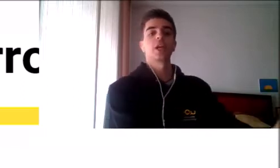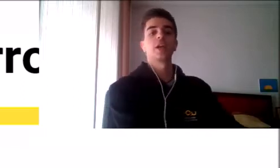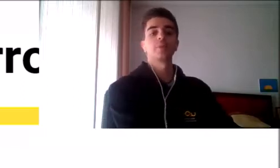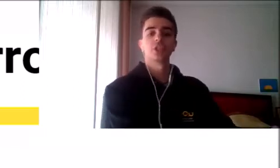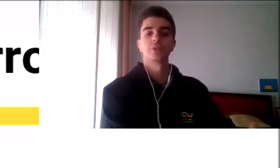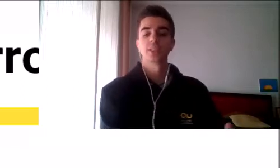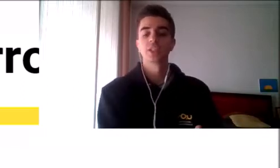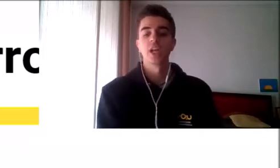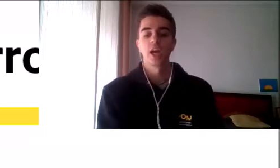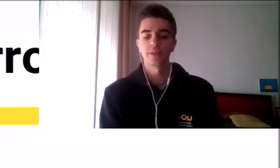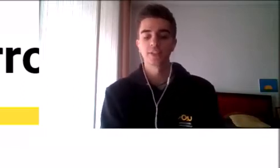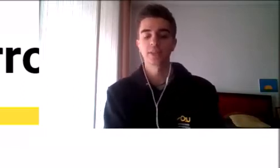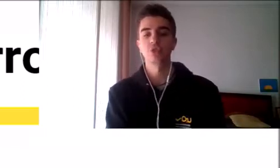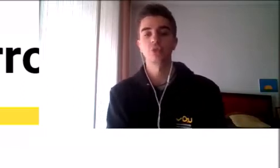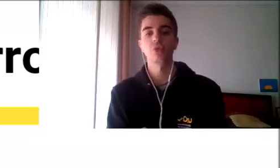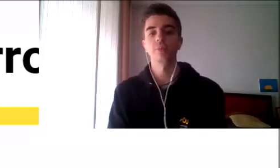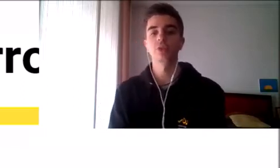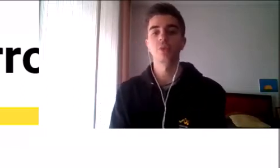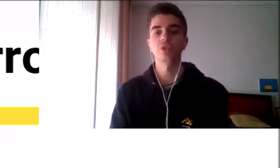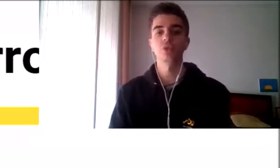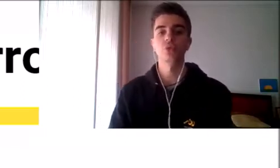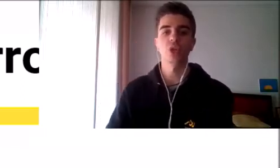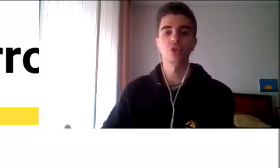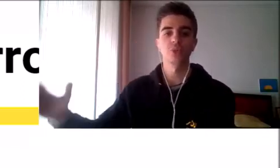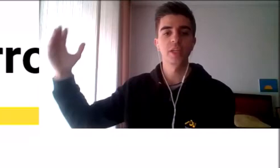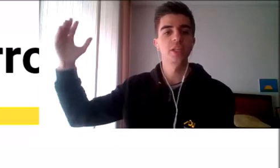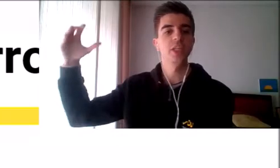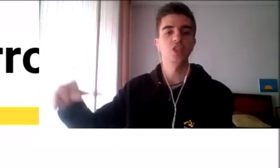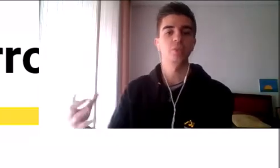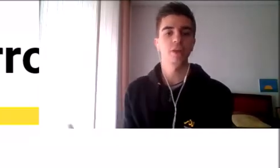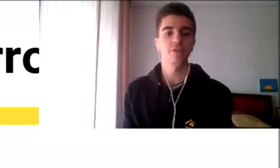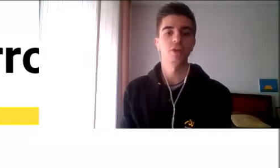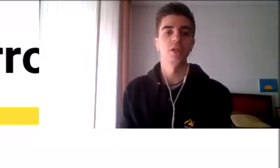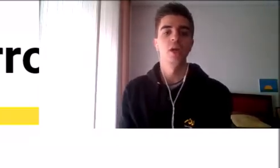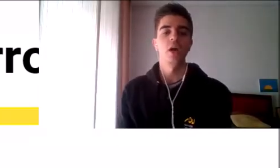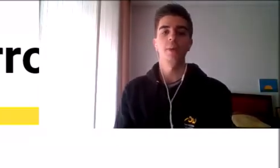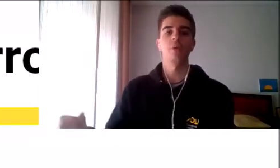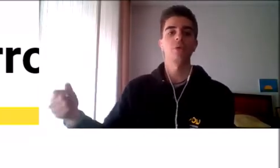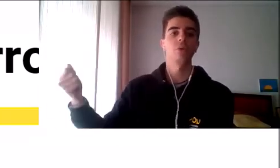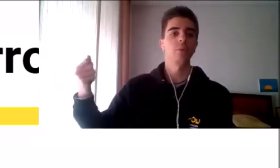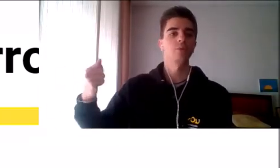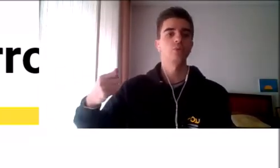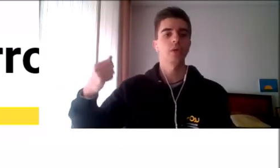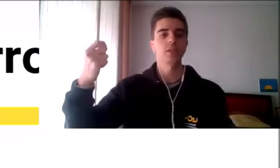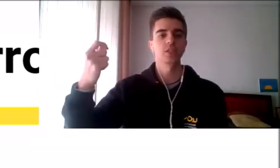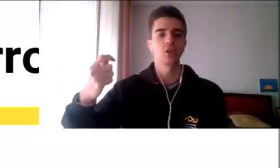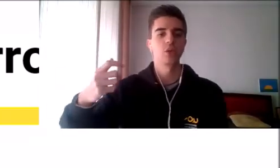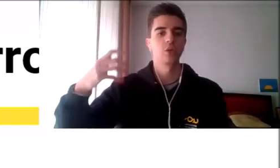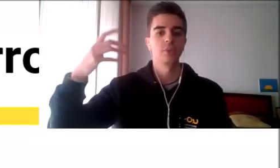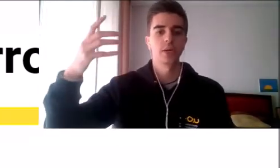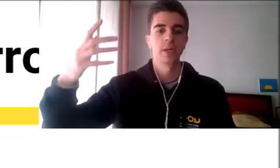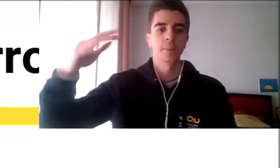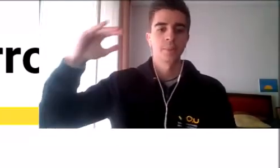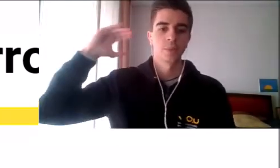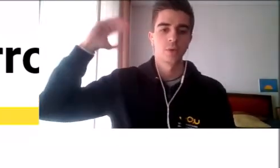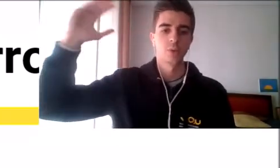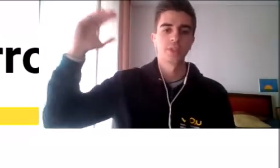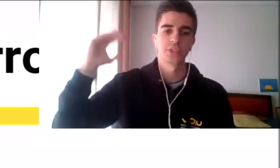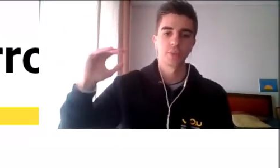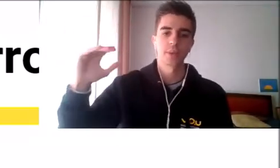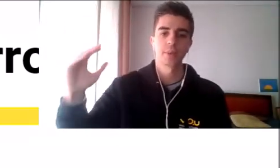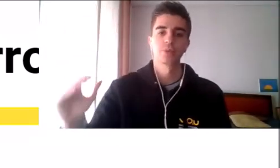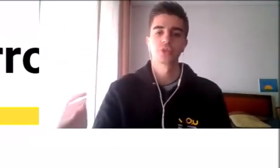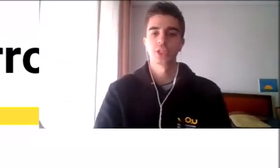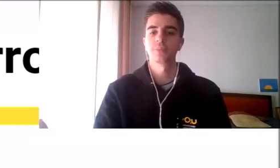Pelo contrário, muitas vezes, às vezes temos de socorrer pessoas com o sol do meio-dia super forte. É bom colocarmos um guarda-sol ou